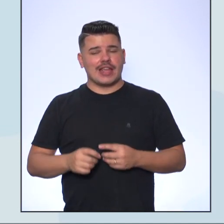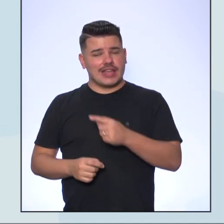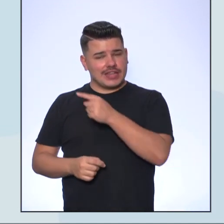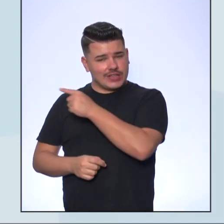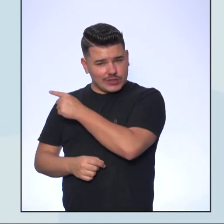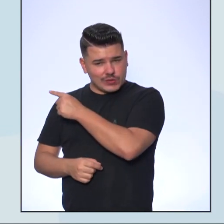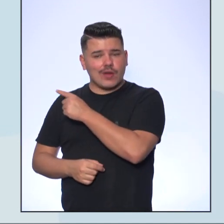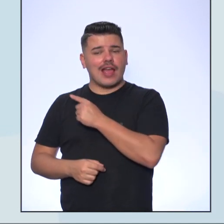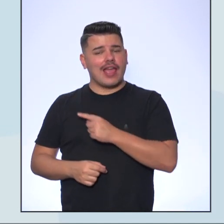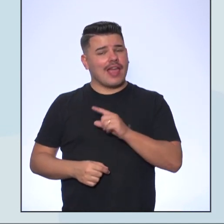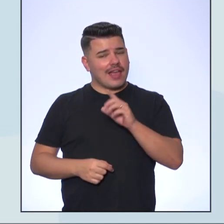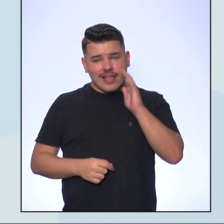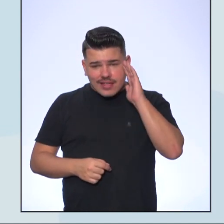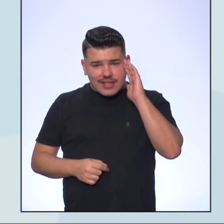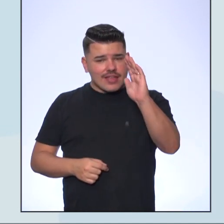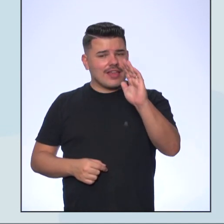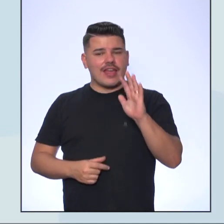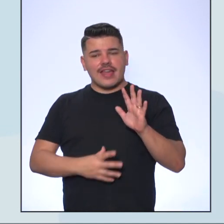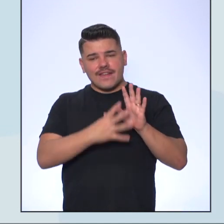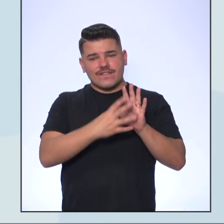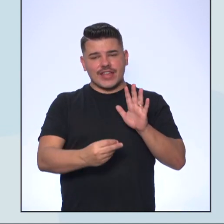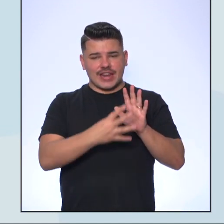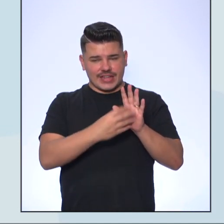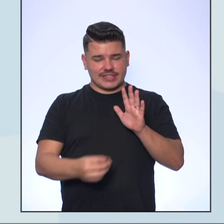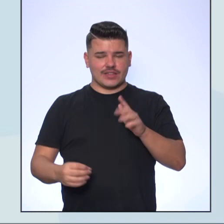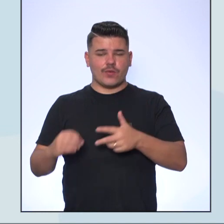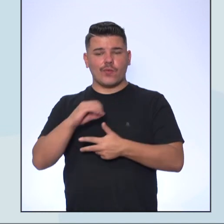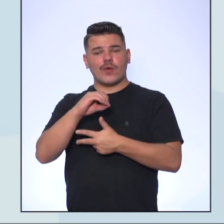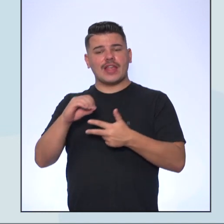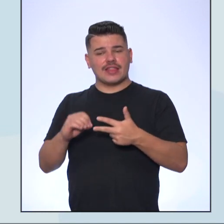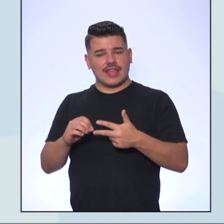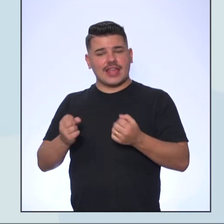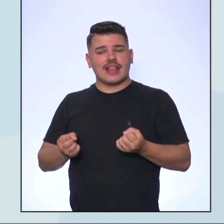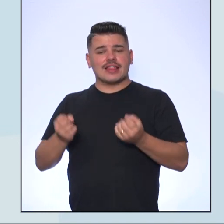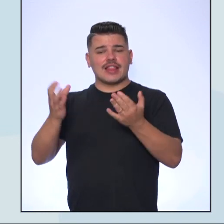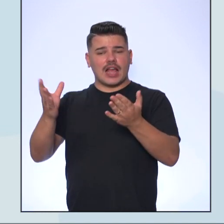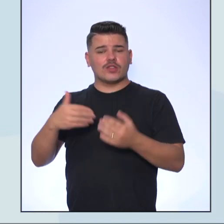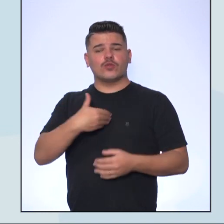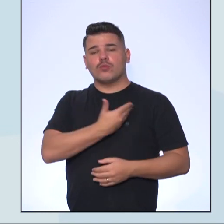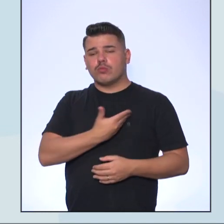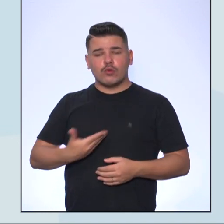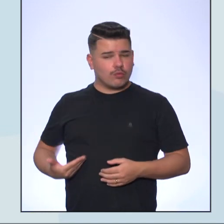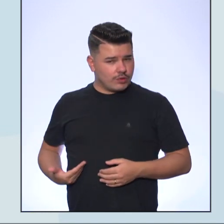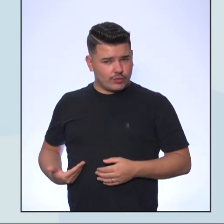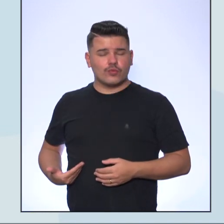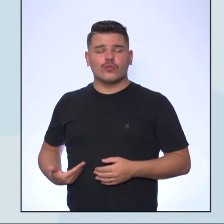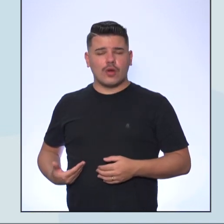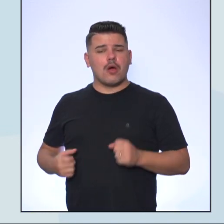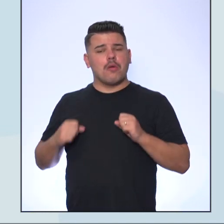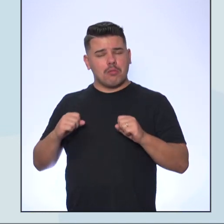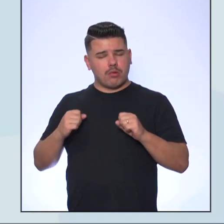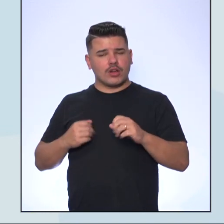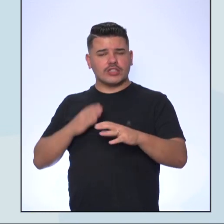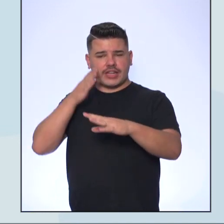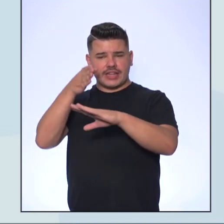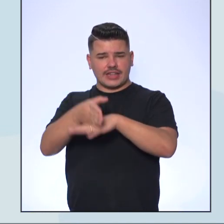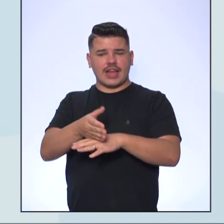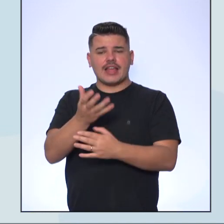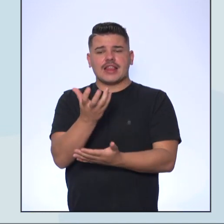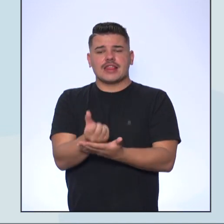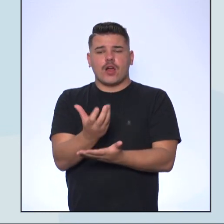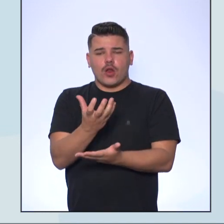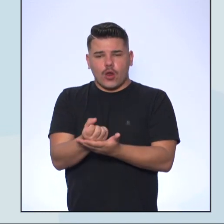referência do Enem, que é um documento público, né, enfim, até foi colocado aí na tela o link para o download, né, ele